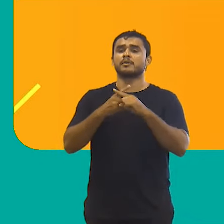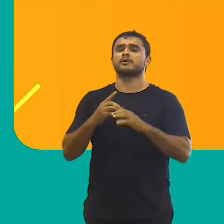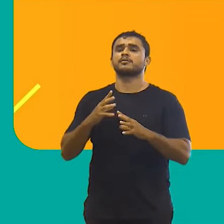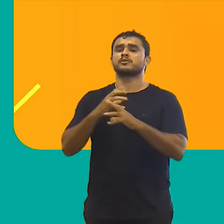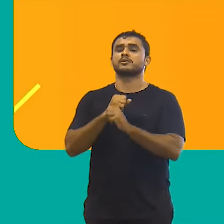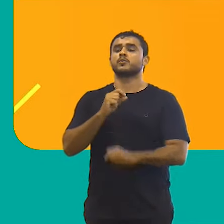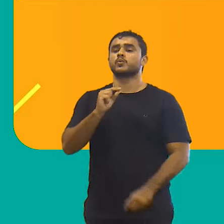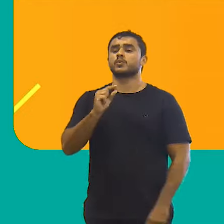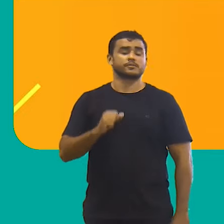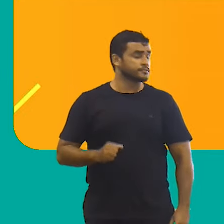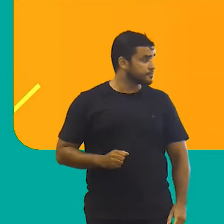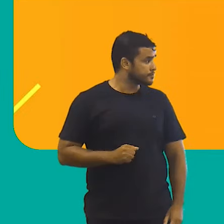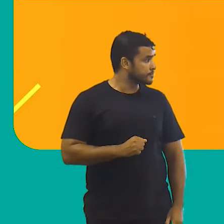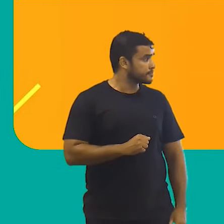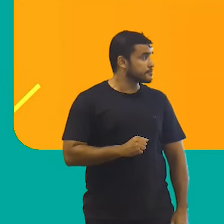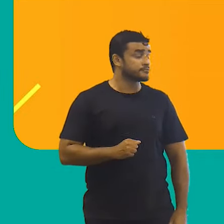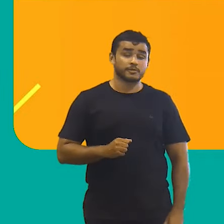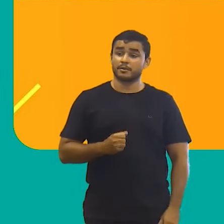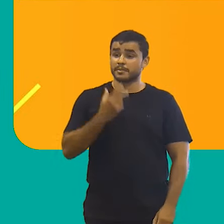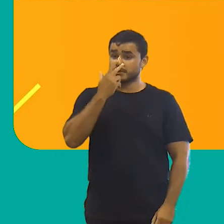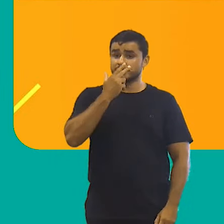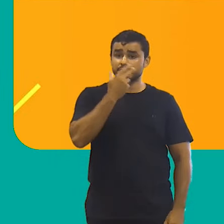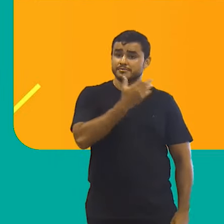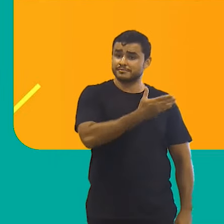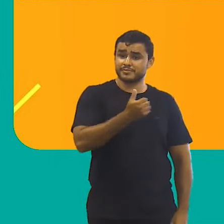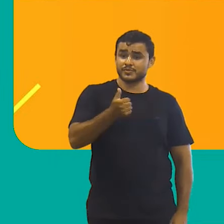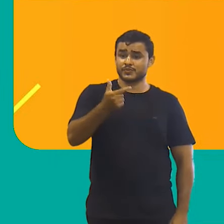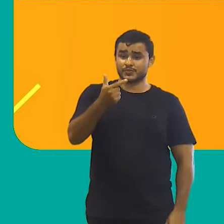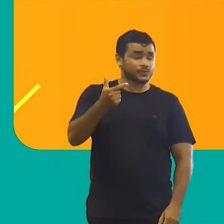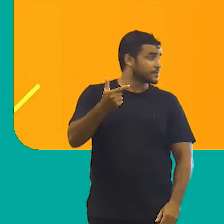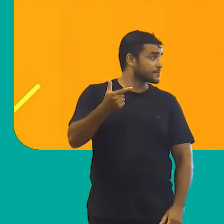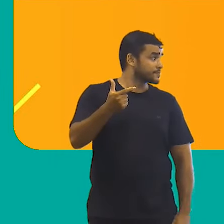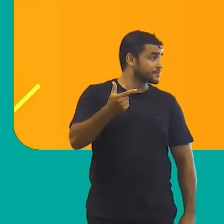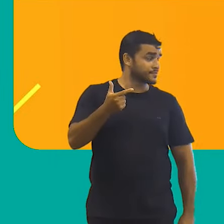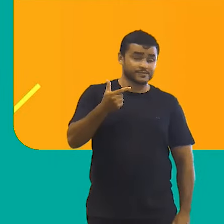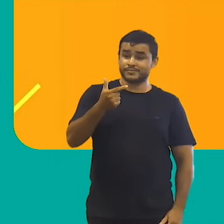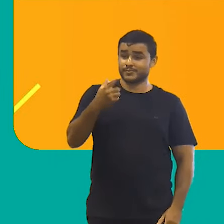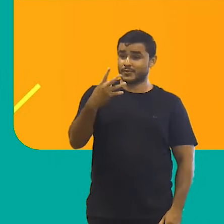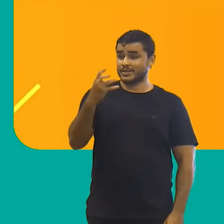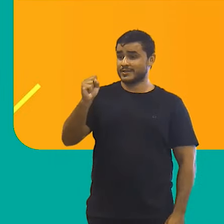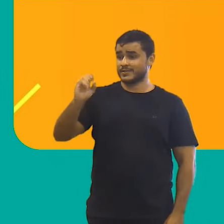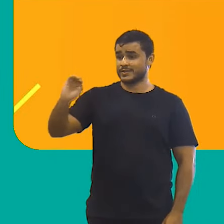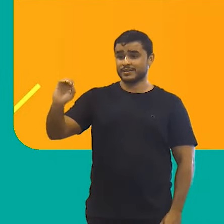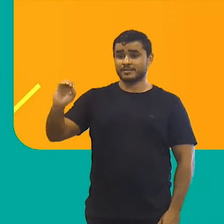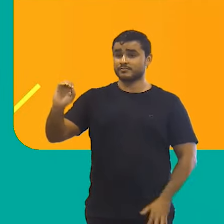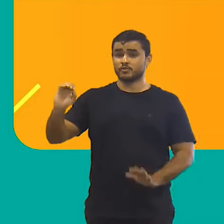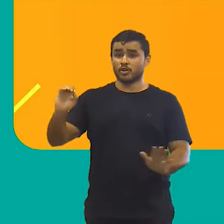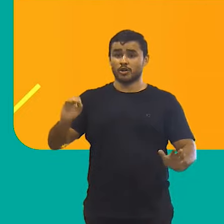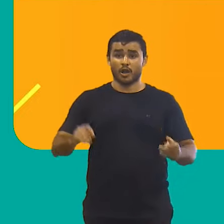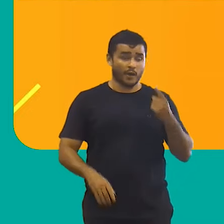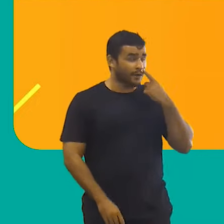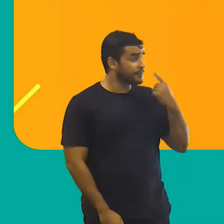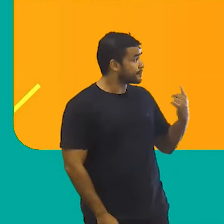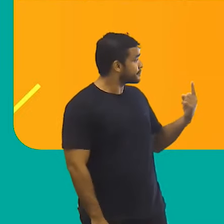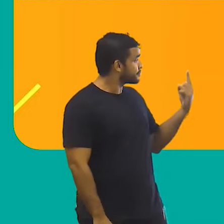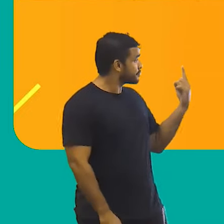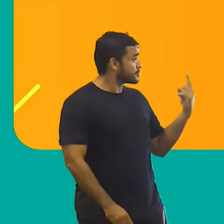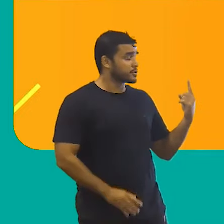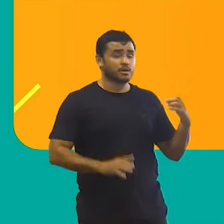quê? Dá aquele resultado. Ficou claro? Eu posso sempre trocar o número 1000 pelo